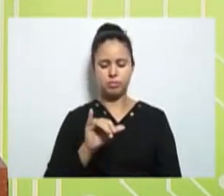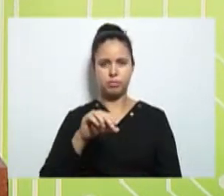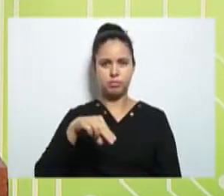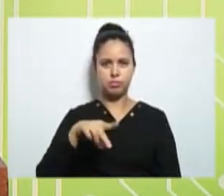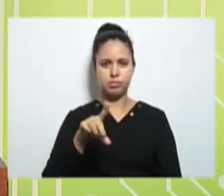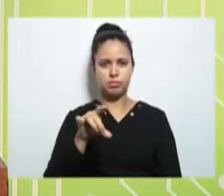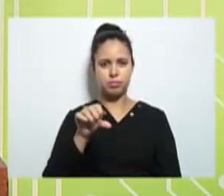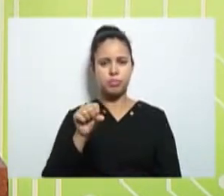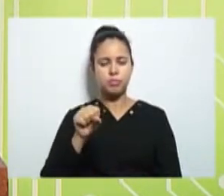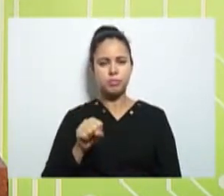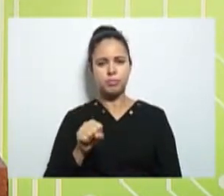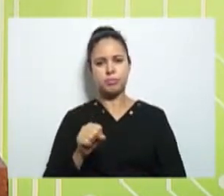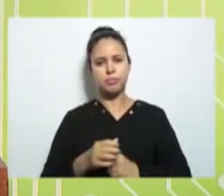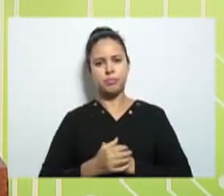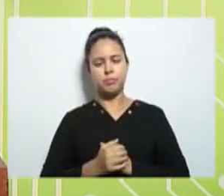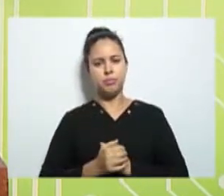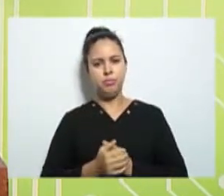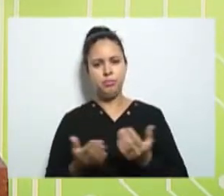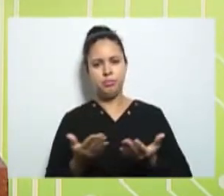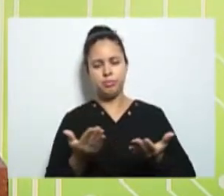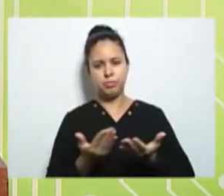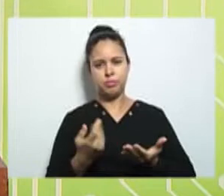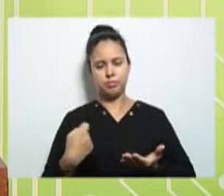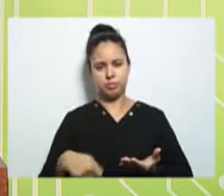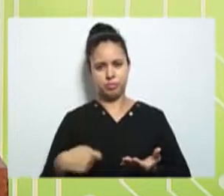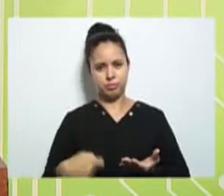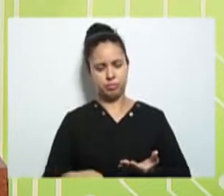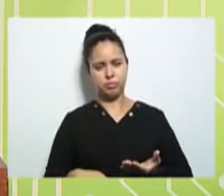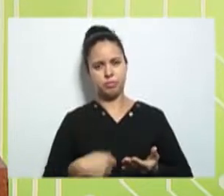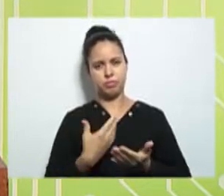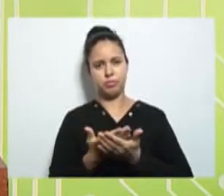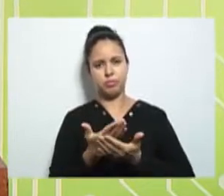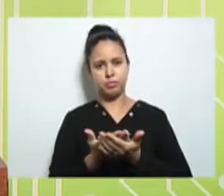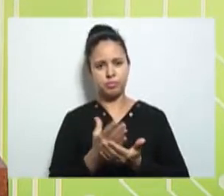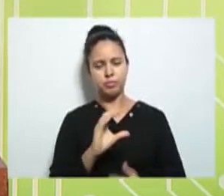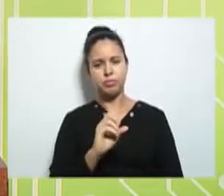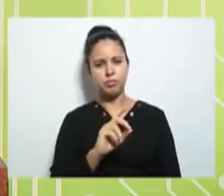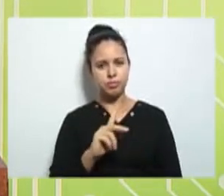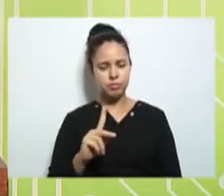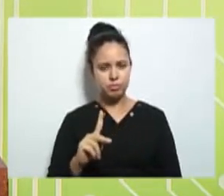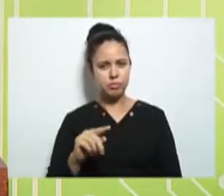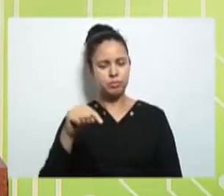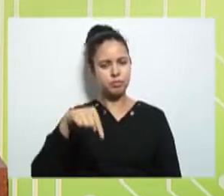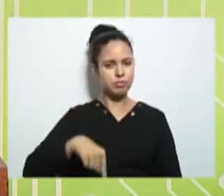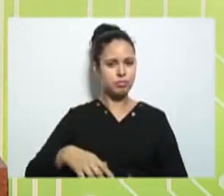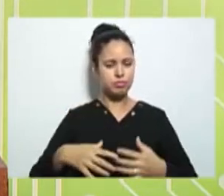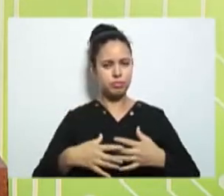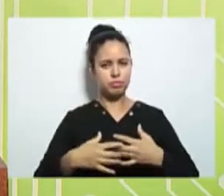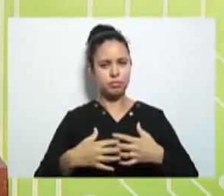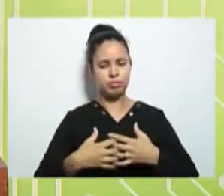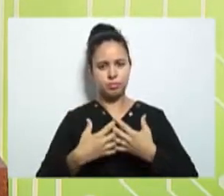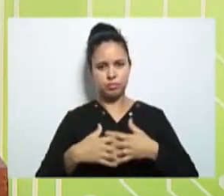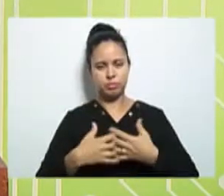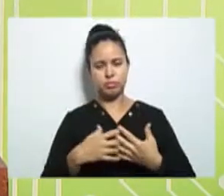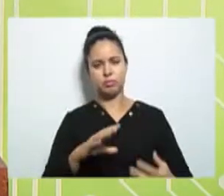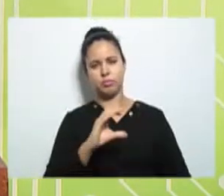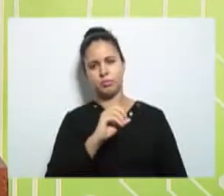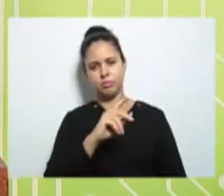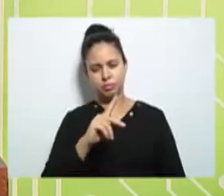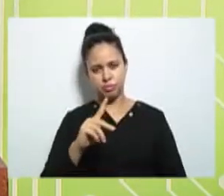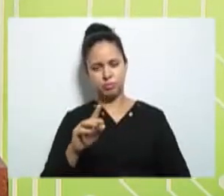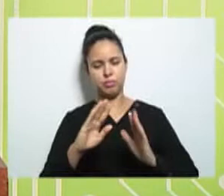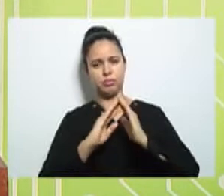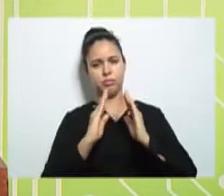aqui na teleaula de hoje. Por quê? Porque você vai ver isso na sua cooperativa, você vai ver isso no IFRO, você vai ver isso na escola, você vai ver isso em